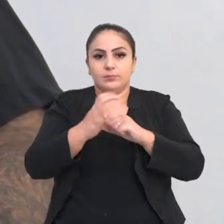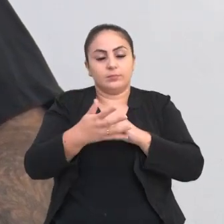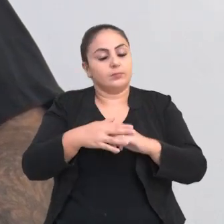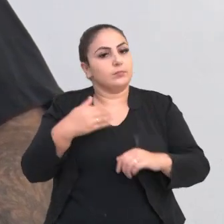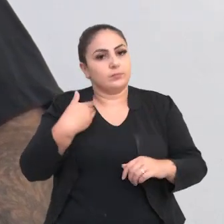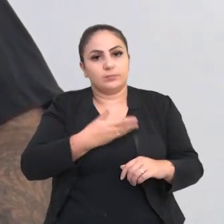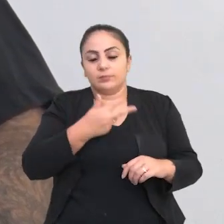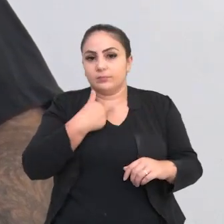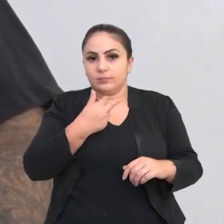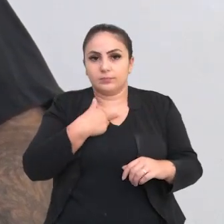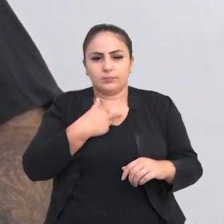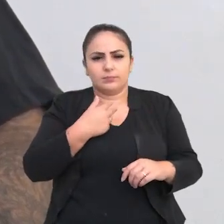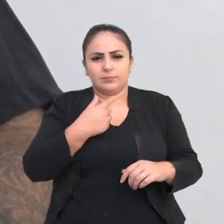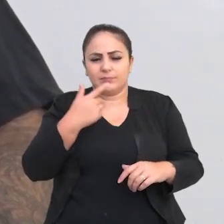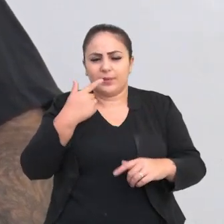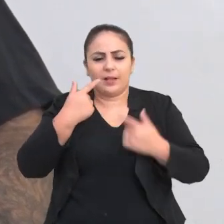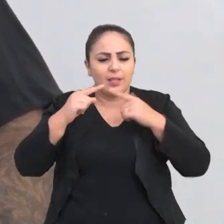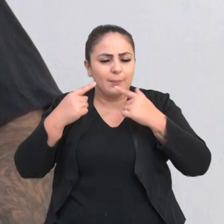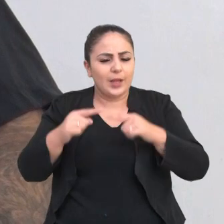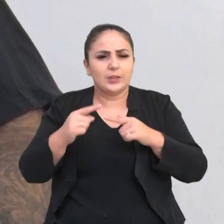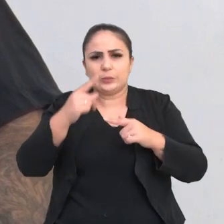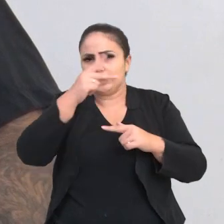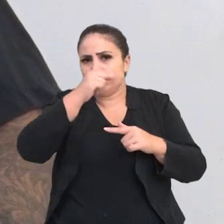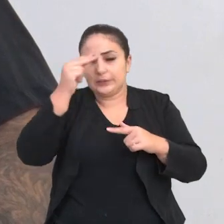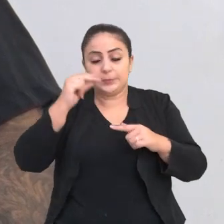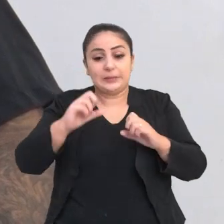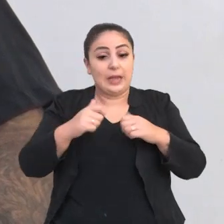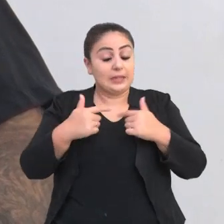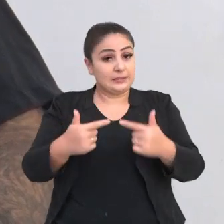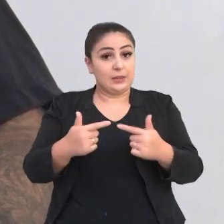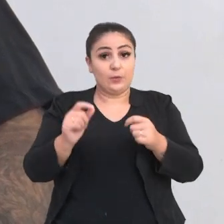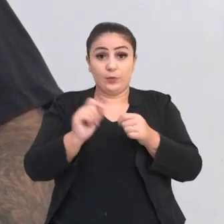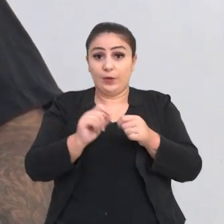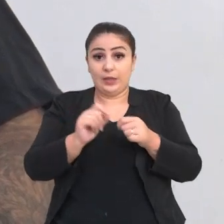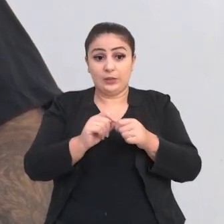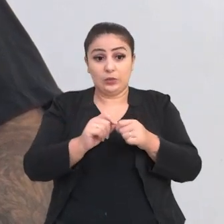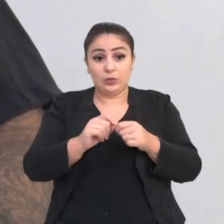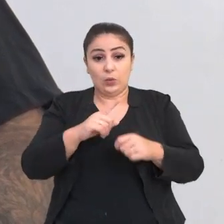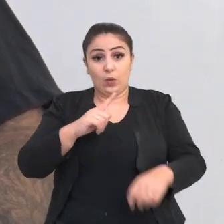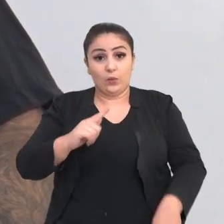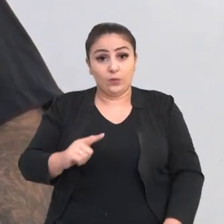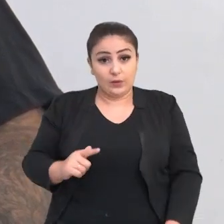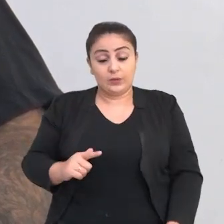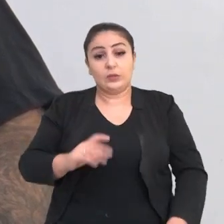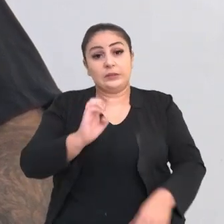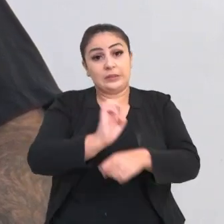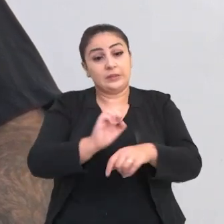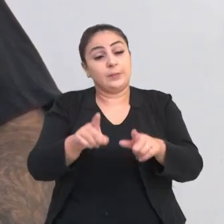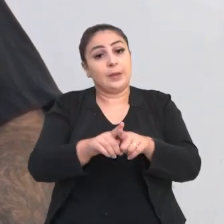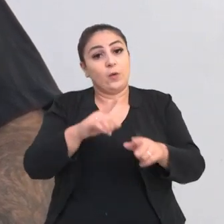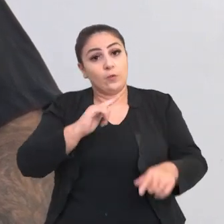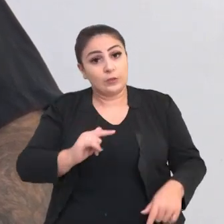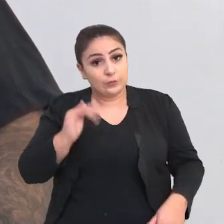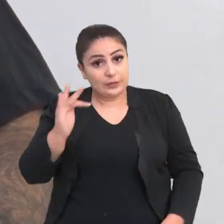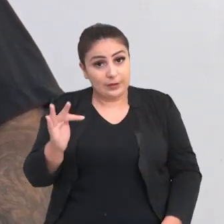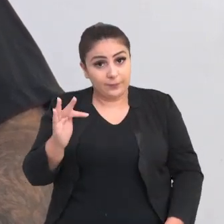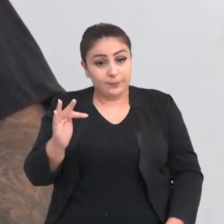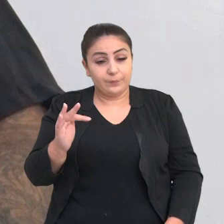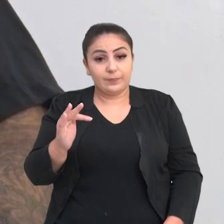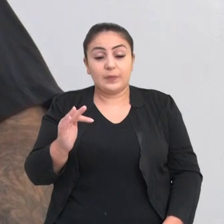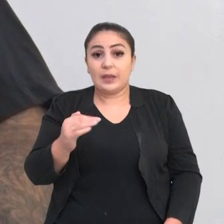pandemia. Não podemos julgar o município também por atitudes tomadas de governos estaduais e governos